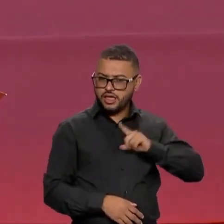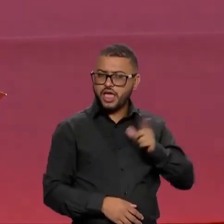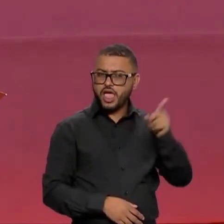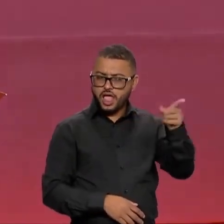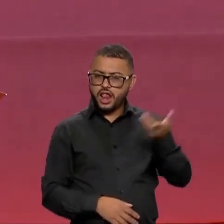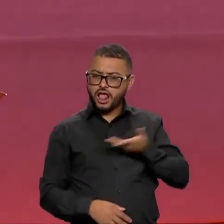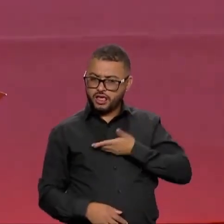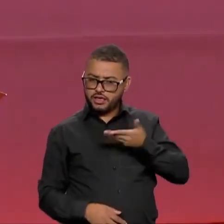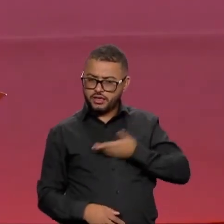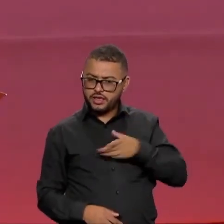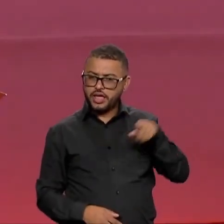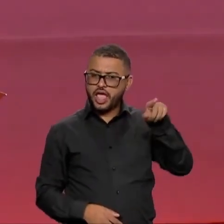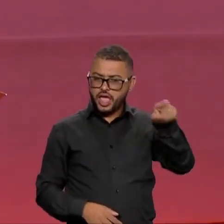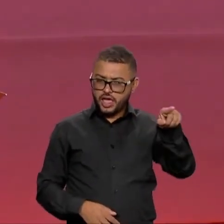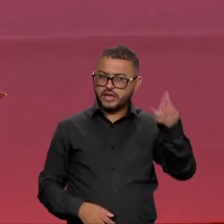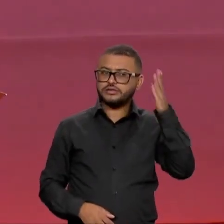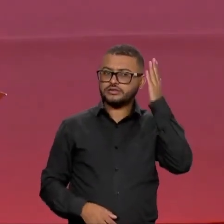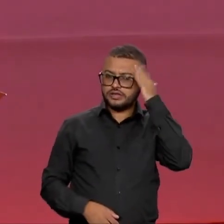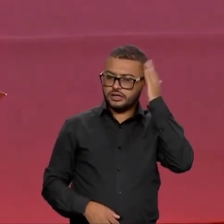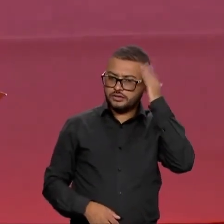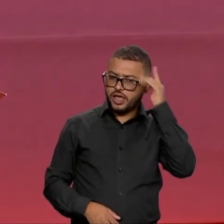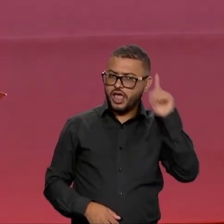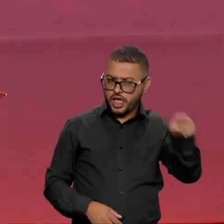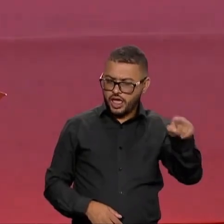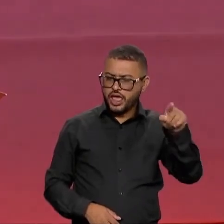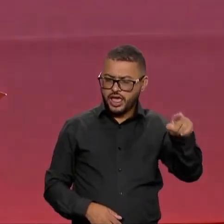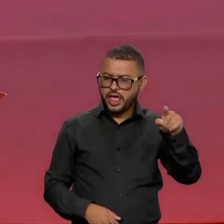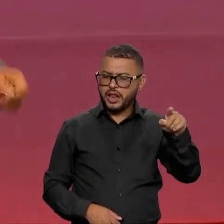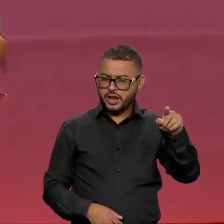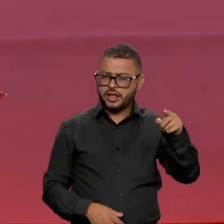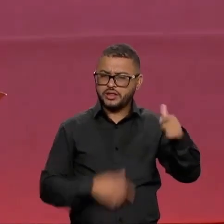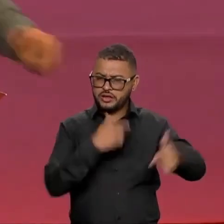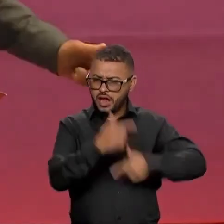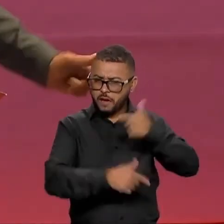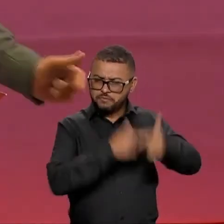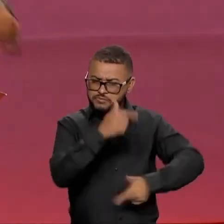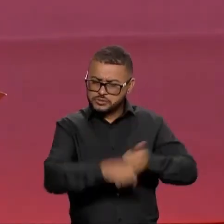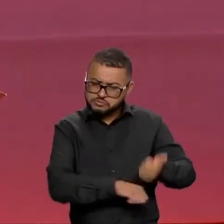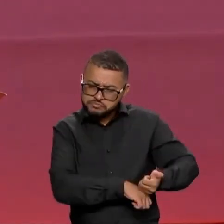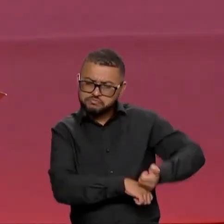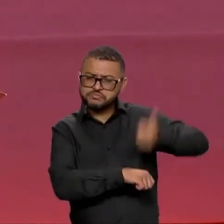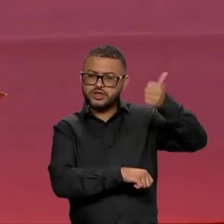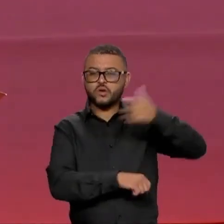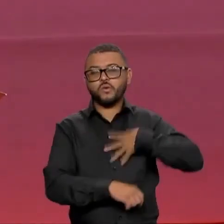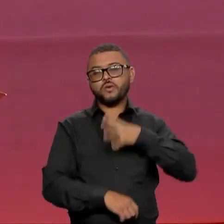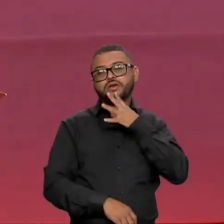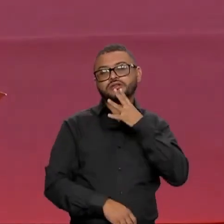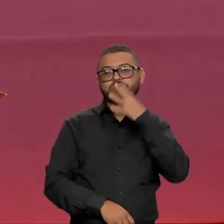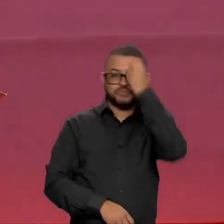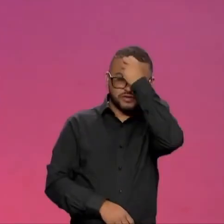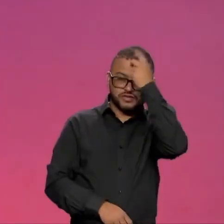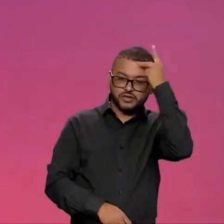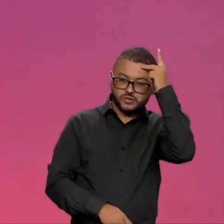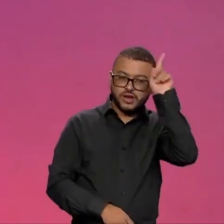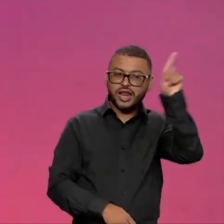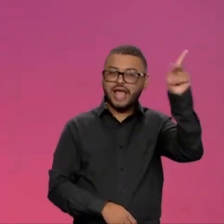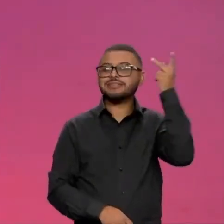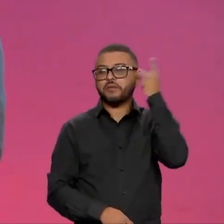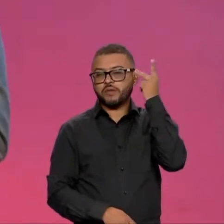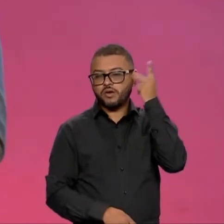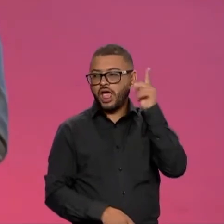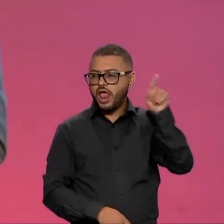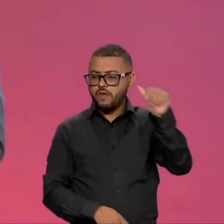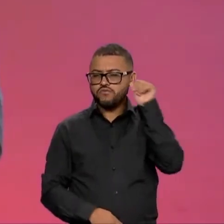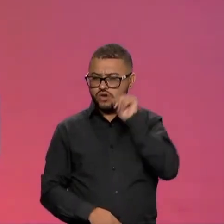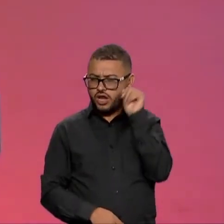companheira da mais alta qualidade que eu conheço desde a Prefeitura de Santo André,